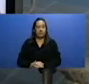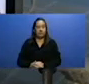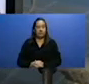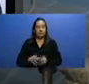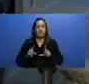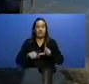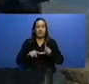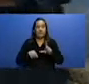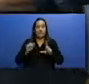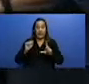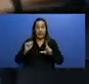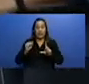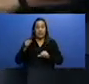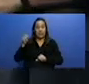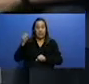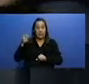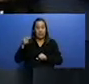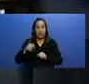Improvável.